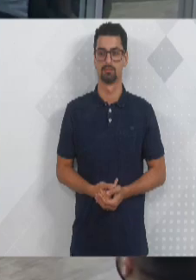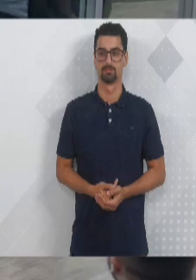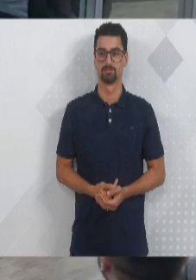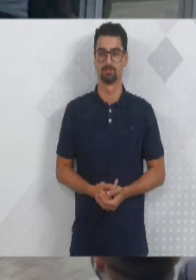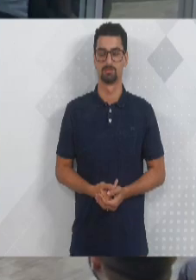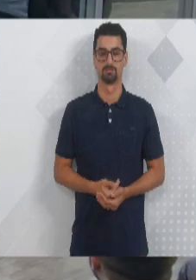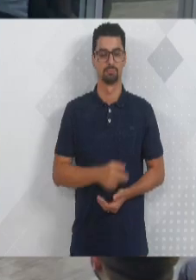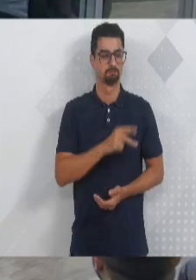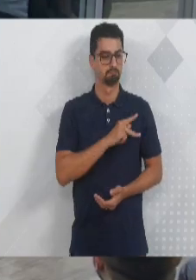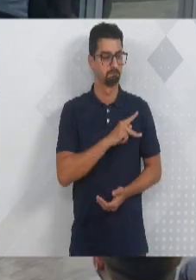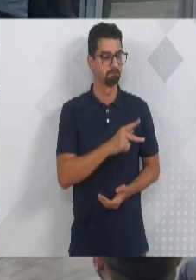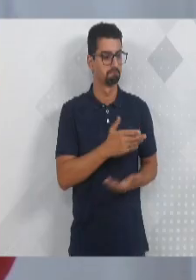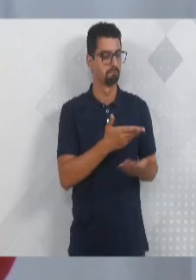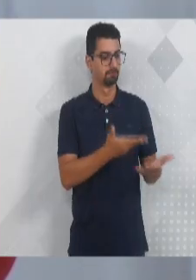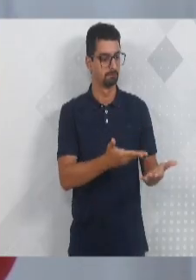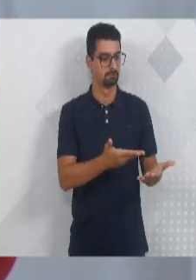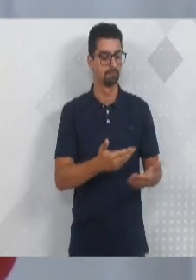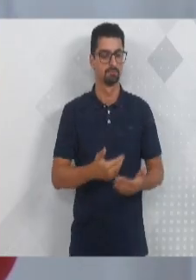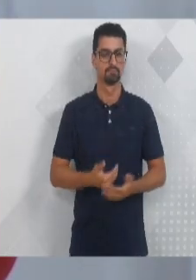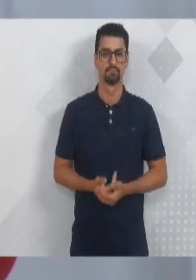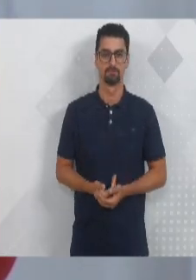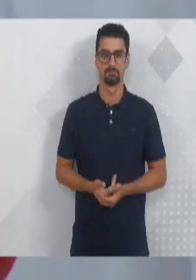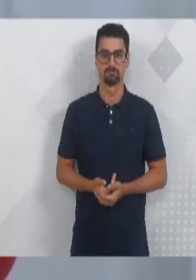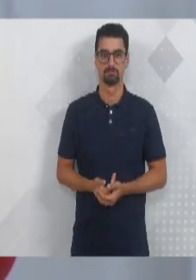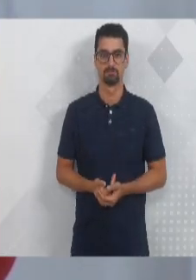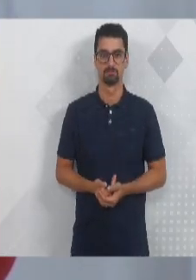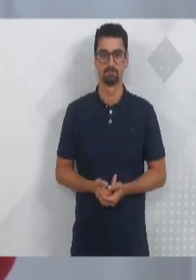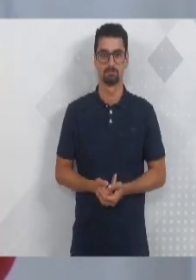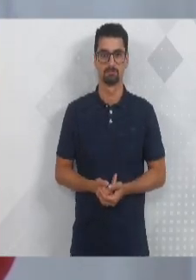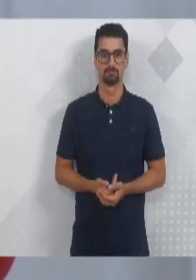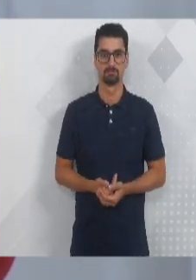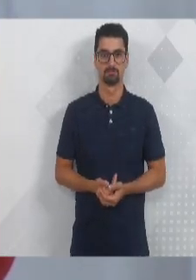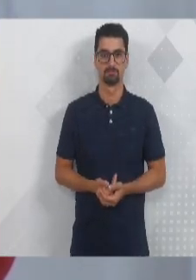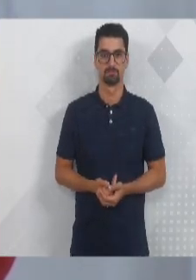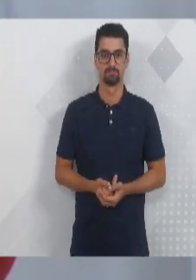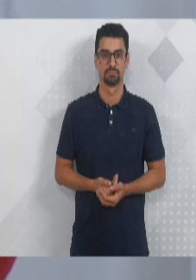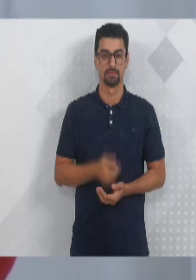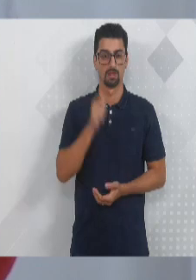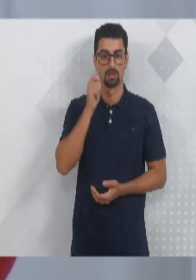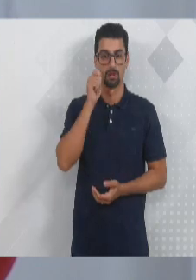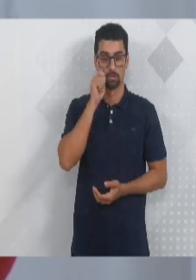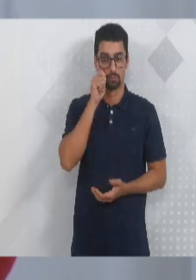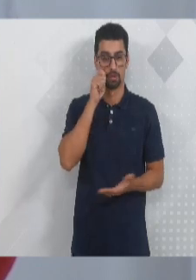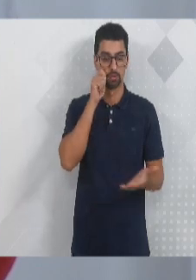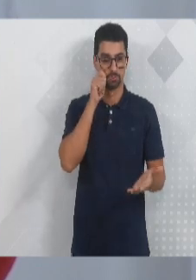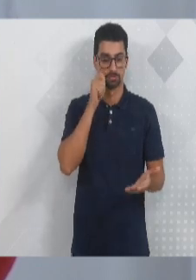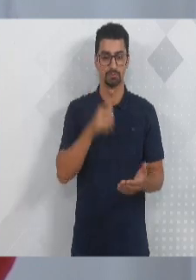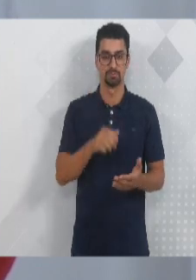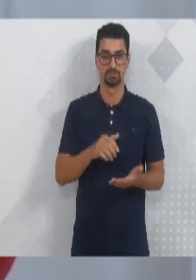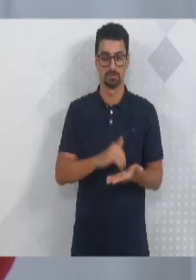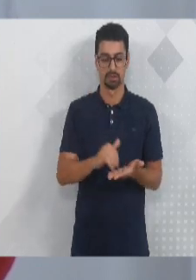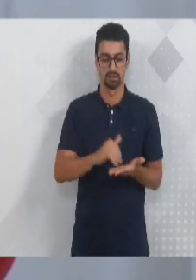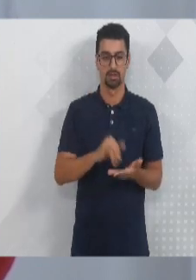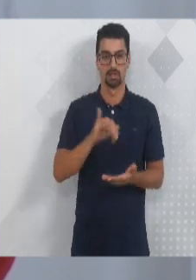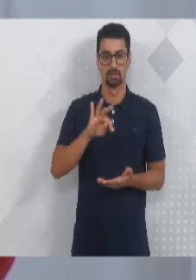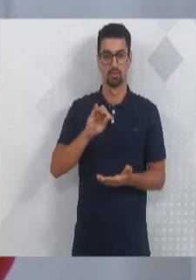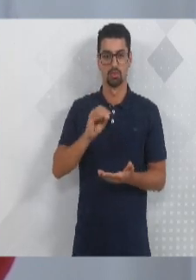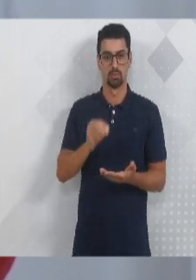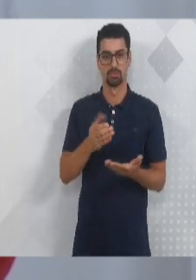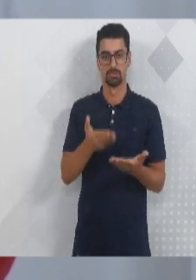senhor presidente alb Vieira primeiro secretário Ito